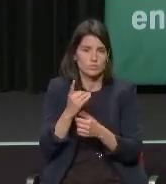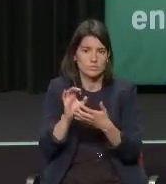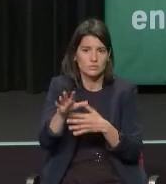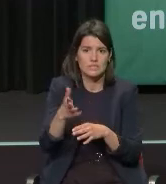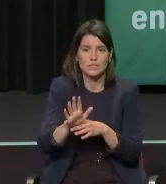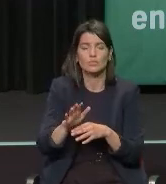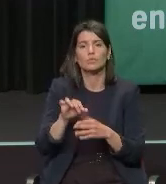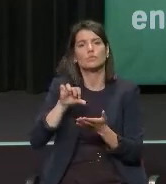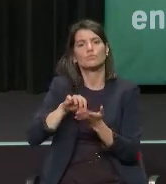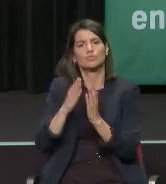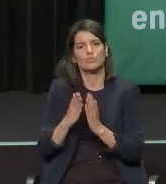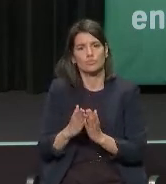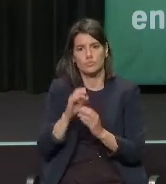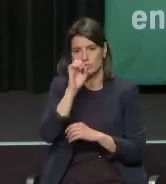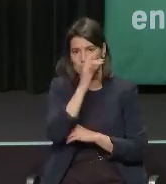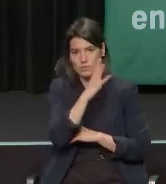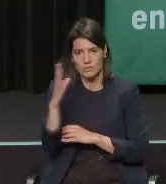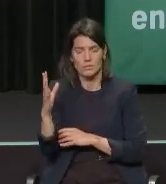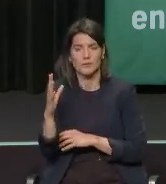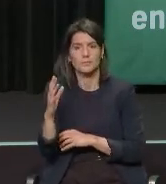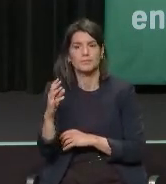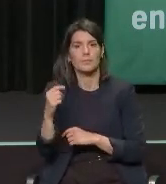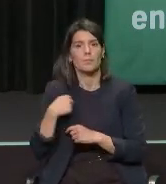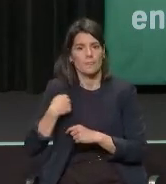Centro de Estudos Florestais,